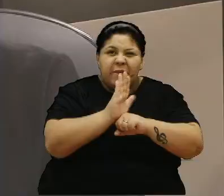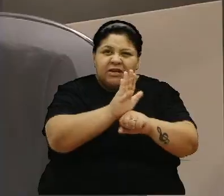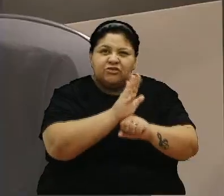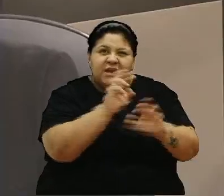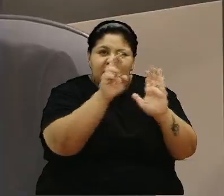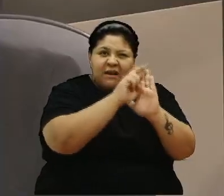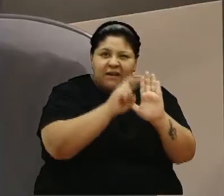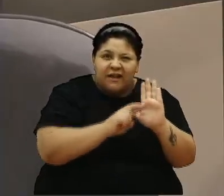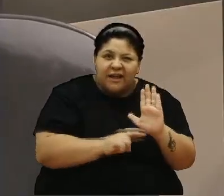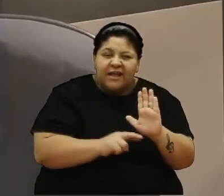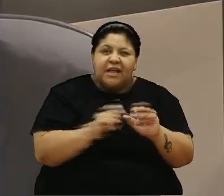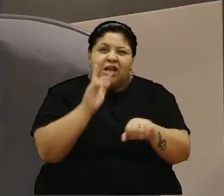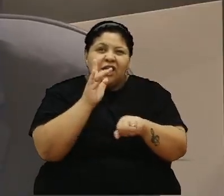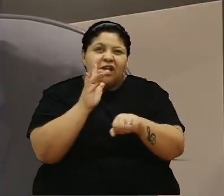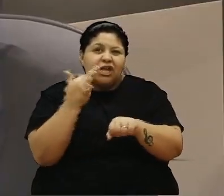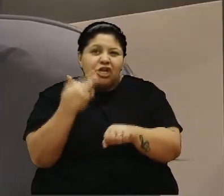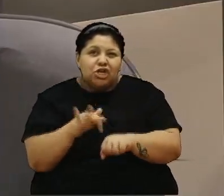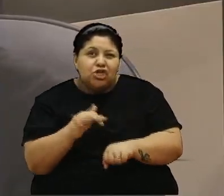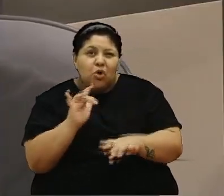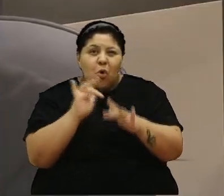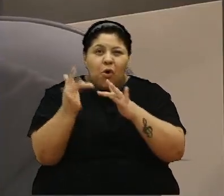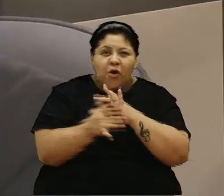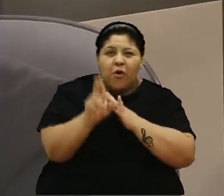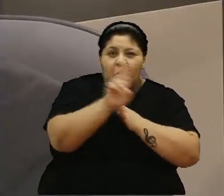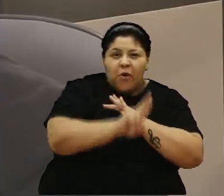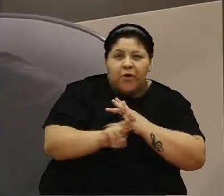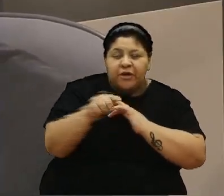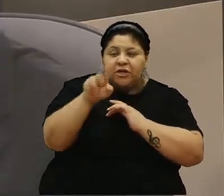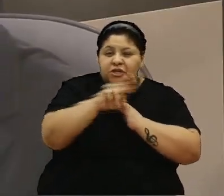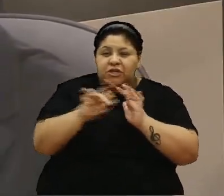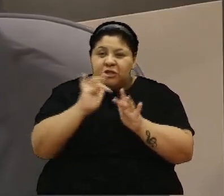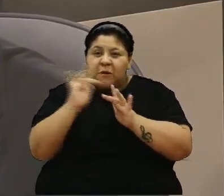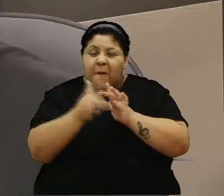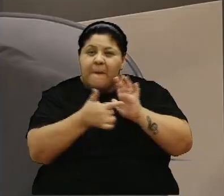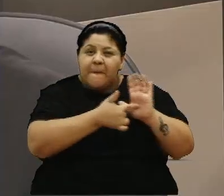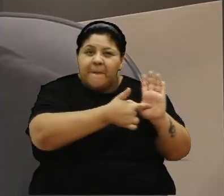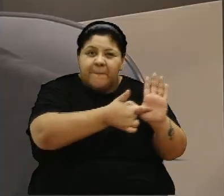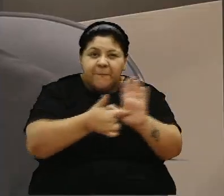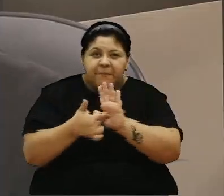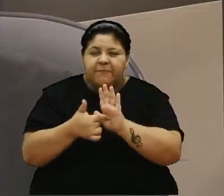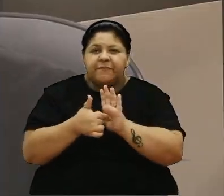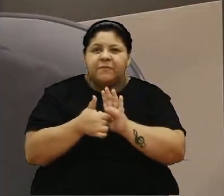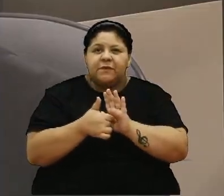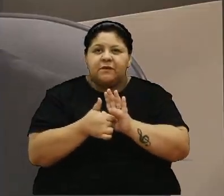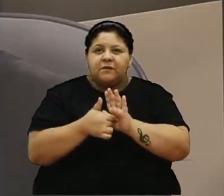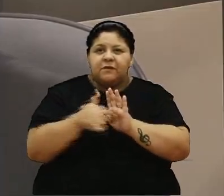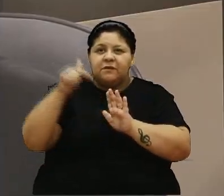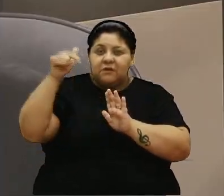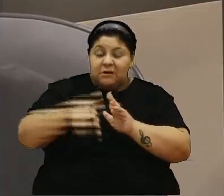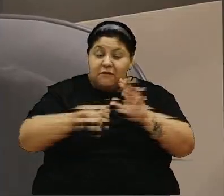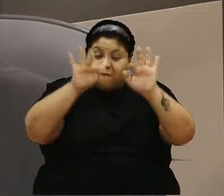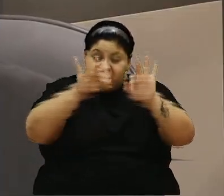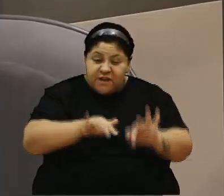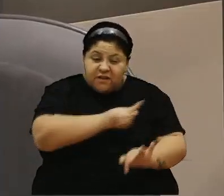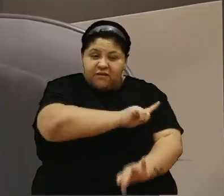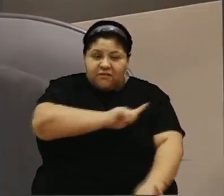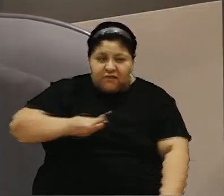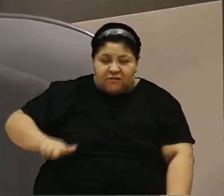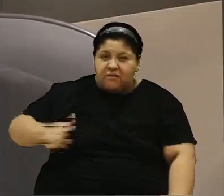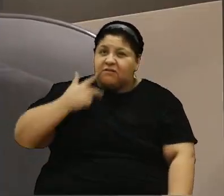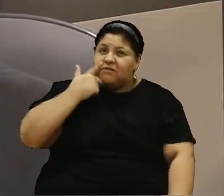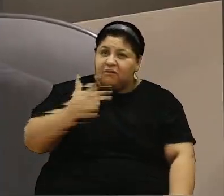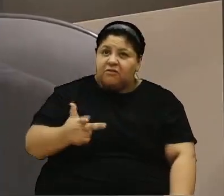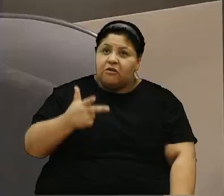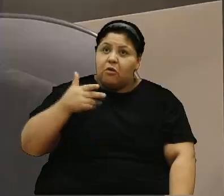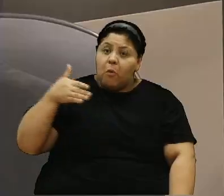verdade aqui, onde dói através das redes sociais, a gente utiliza as redes sociais para mostrar, né, e para vir acabando com esse governo, que eu vou dizer, eles estão